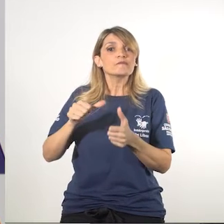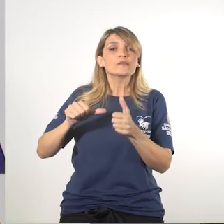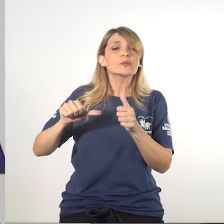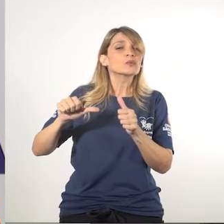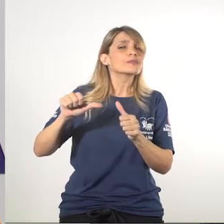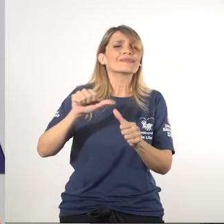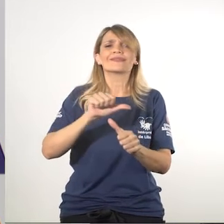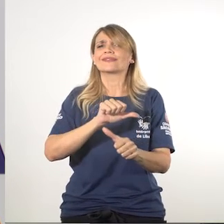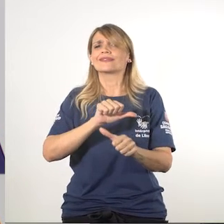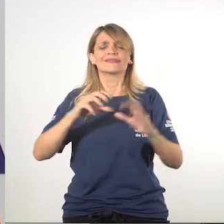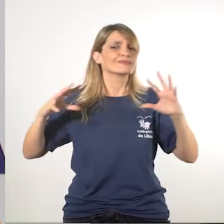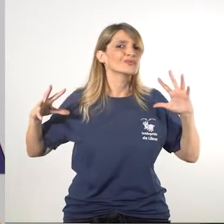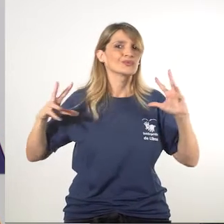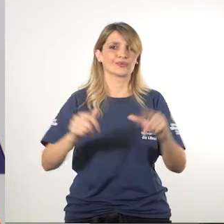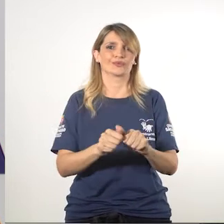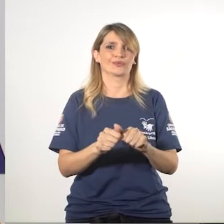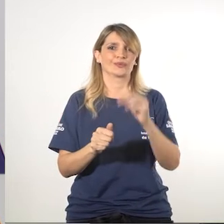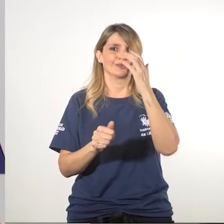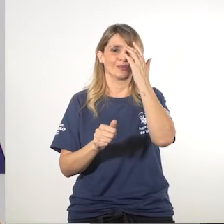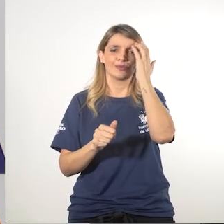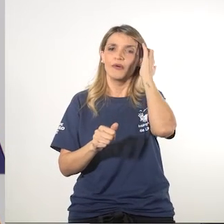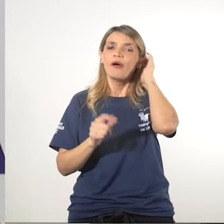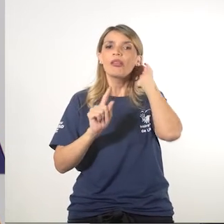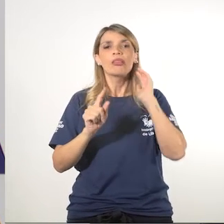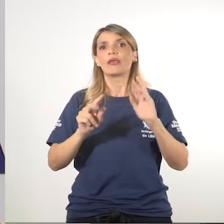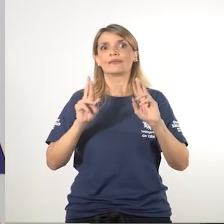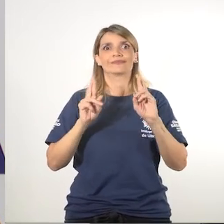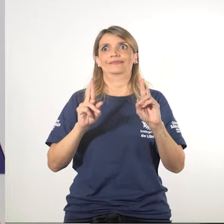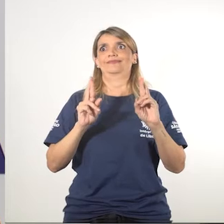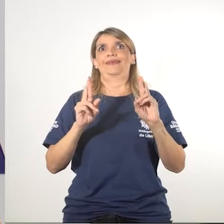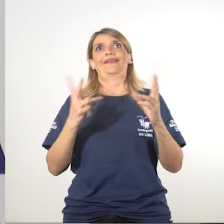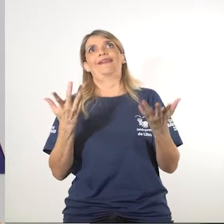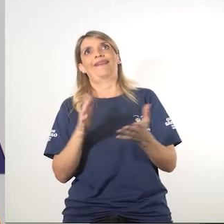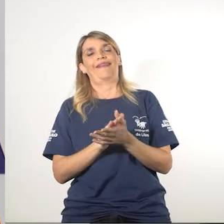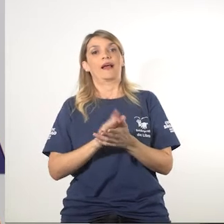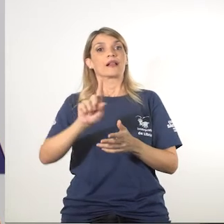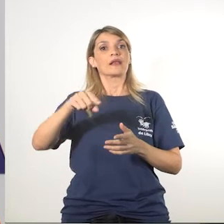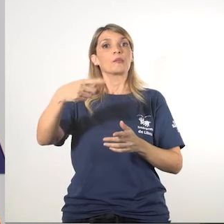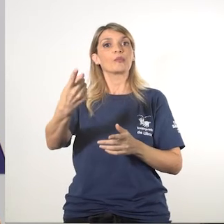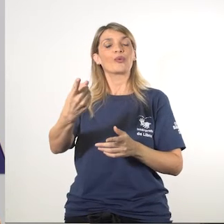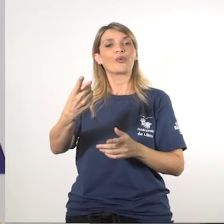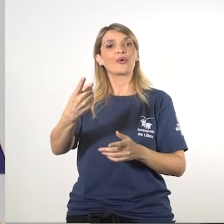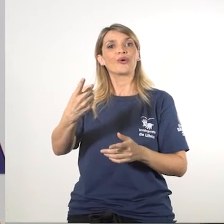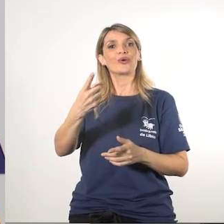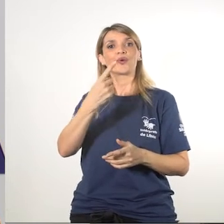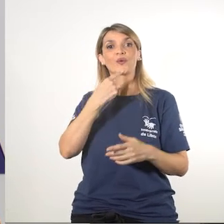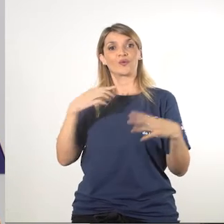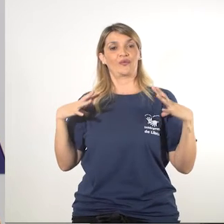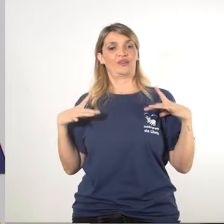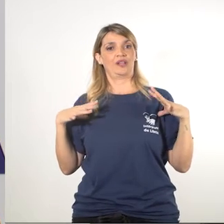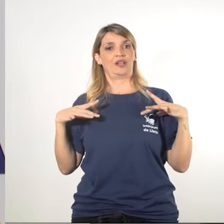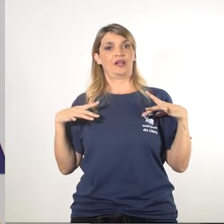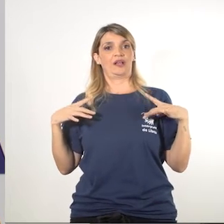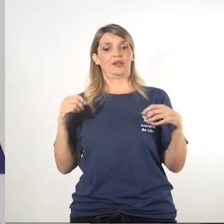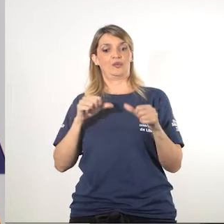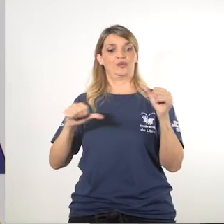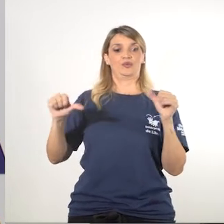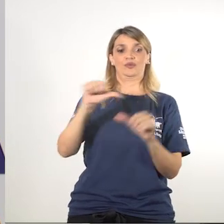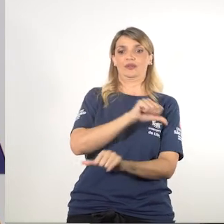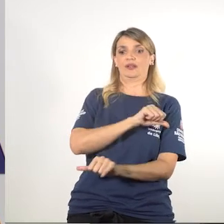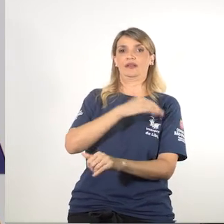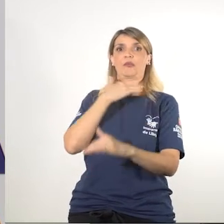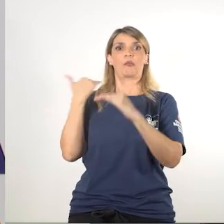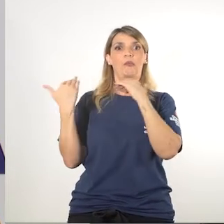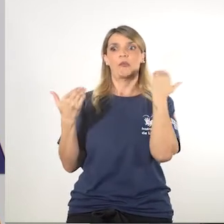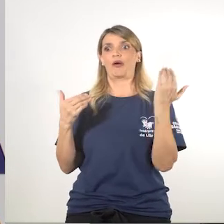mortes. Nunca se esperou que no dia seguinte ao feriadão você tivesse uma alteração do número de mortes na cidade